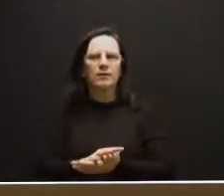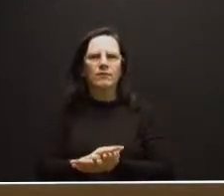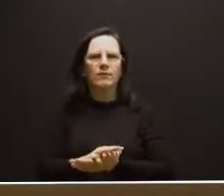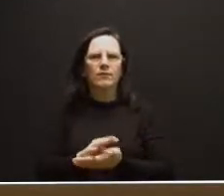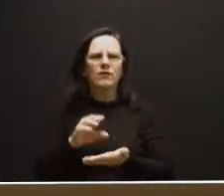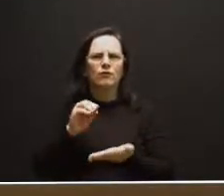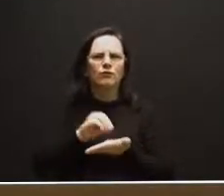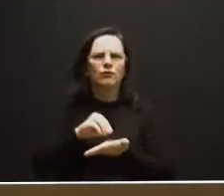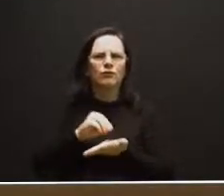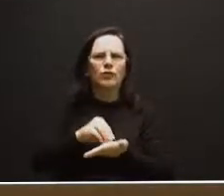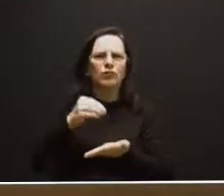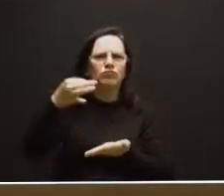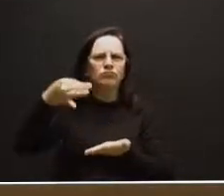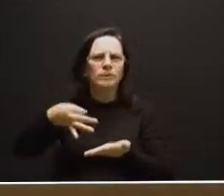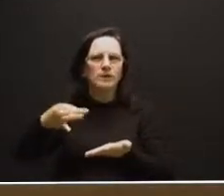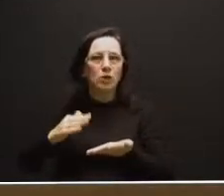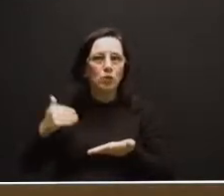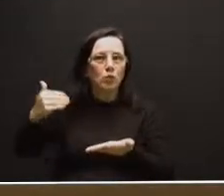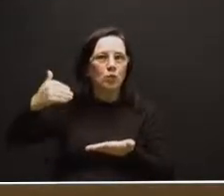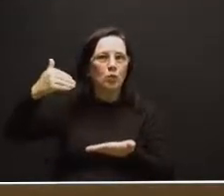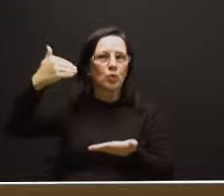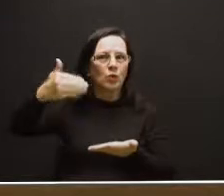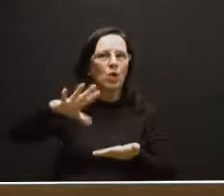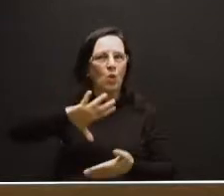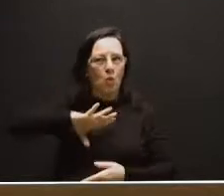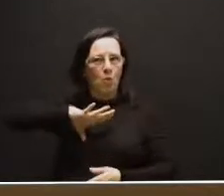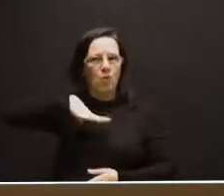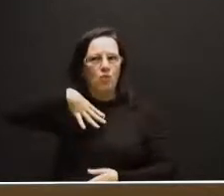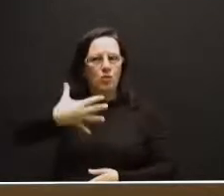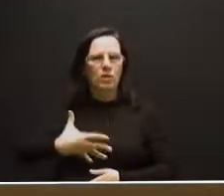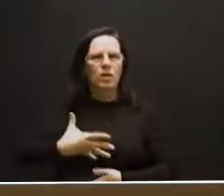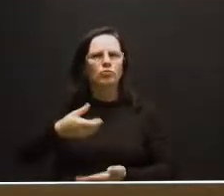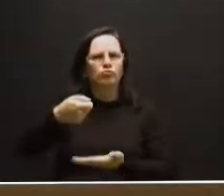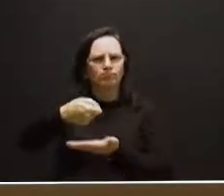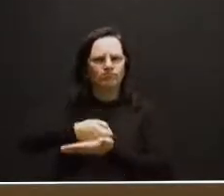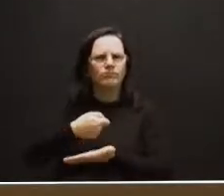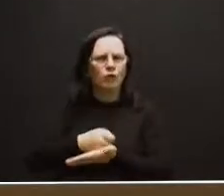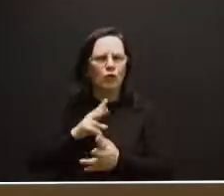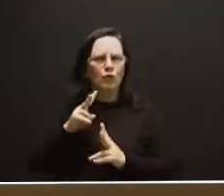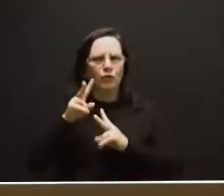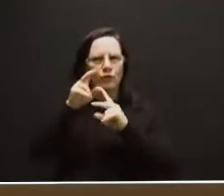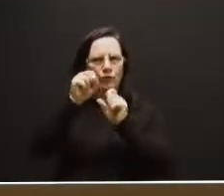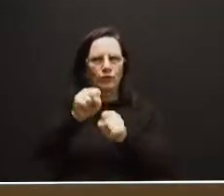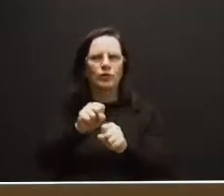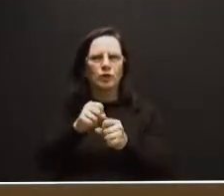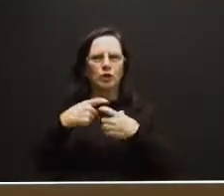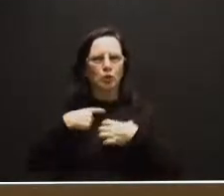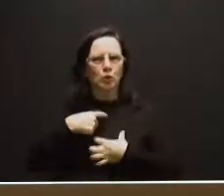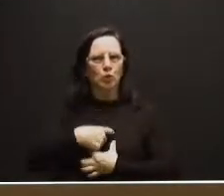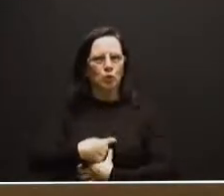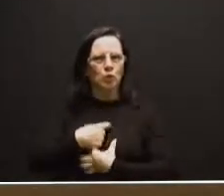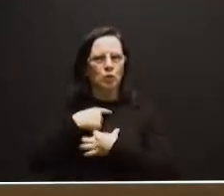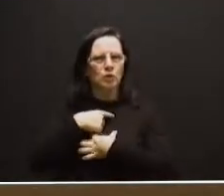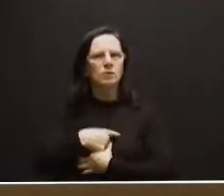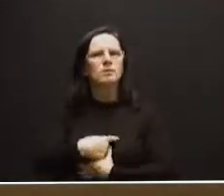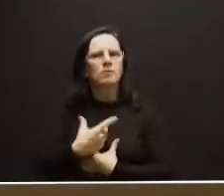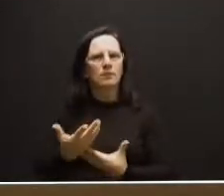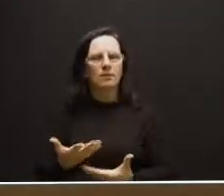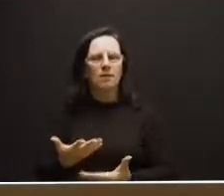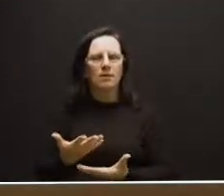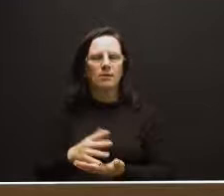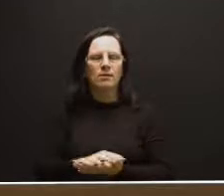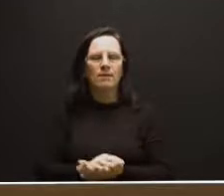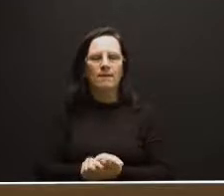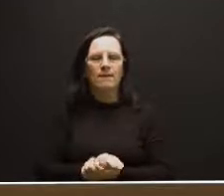que acontecerá daqui pra frente com muita coragem garra determinação trouxeram todas as medalhas todos os campeonatos do